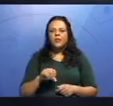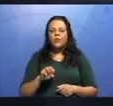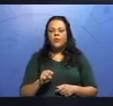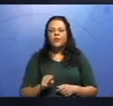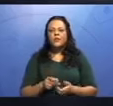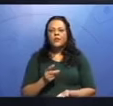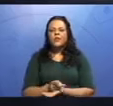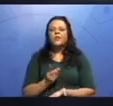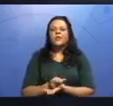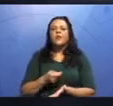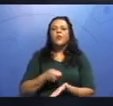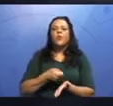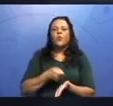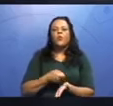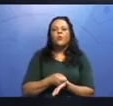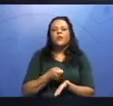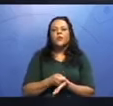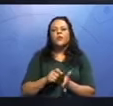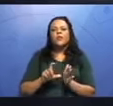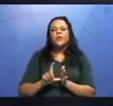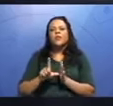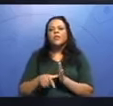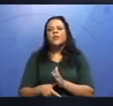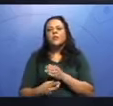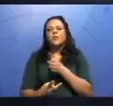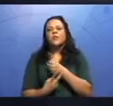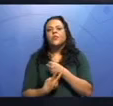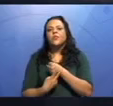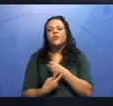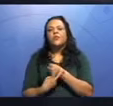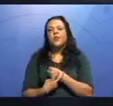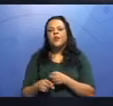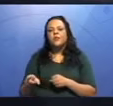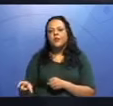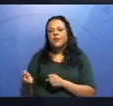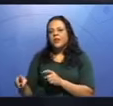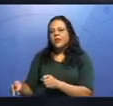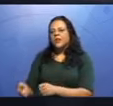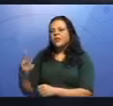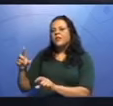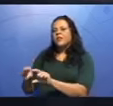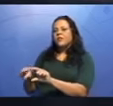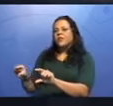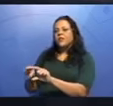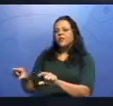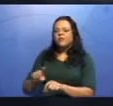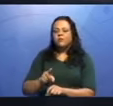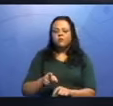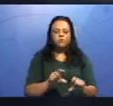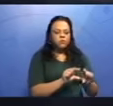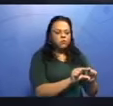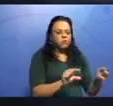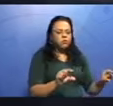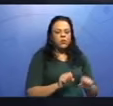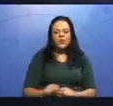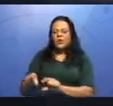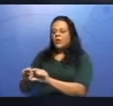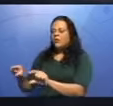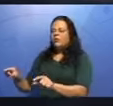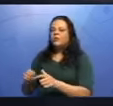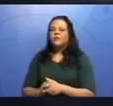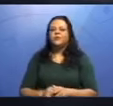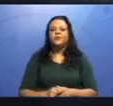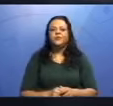guardem isso, obrigatoriamente, depois do verbo, da segunda oração e fica sempre entre vírgulas. Por exemplo, o tempo está